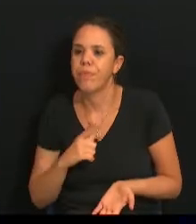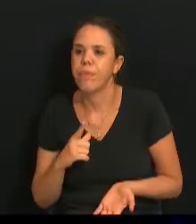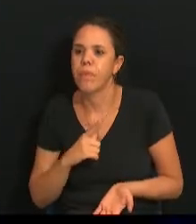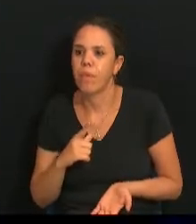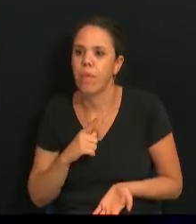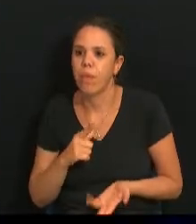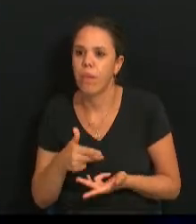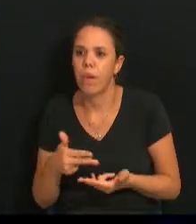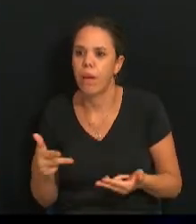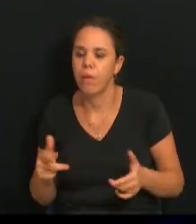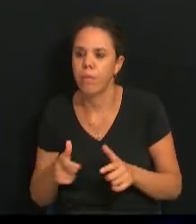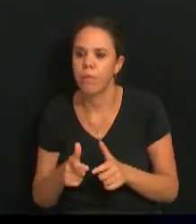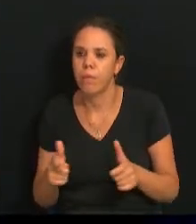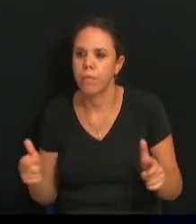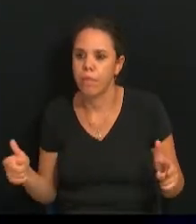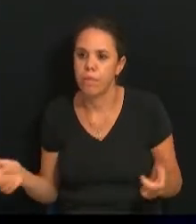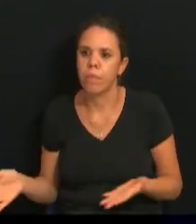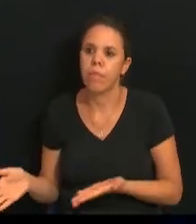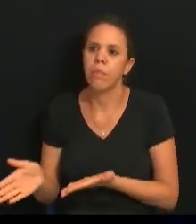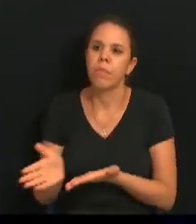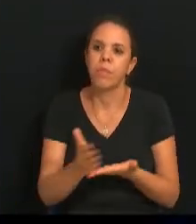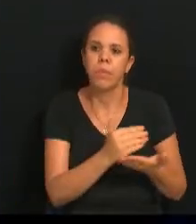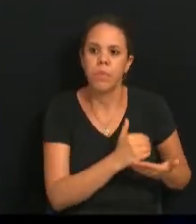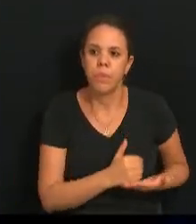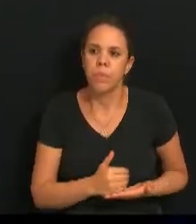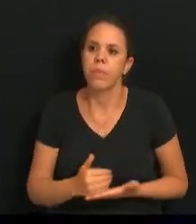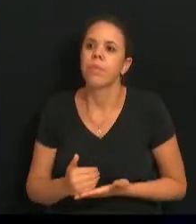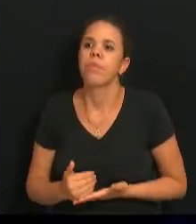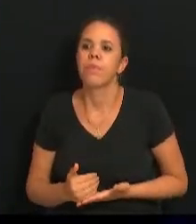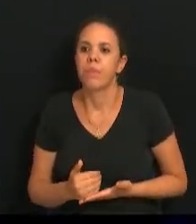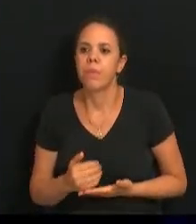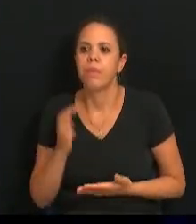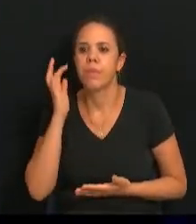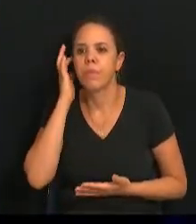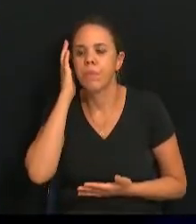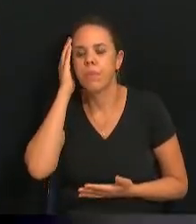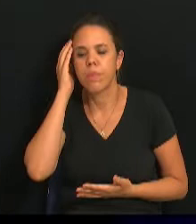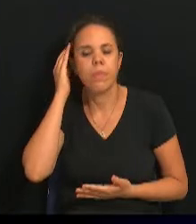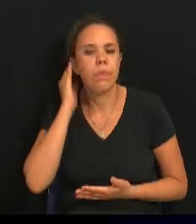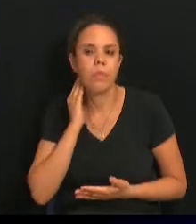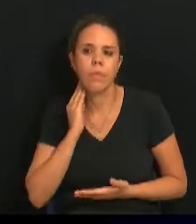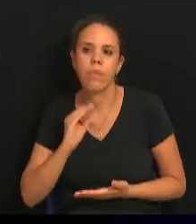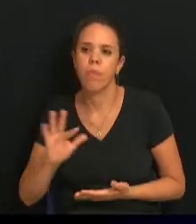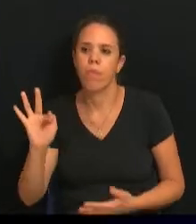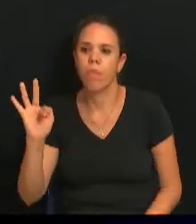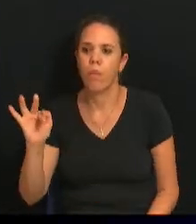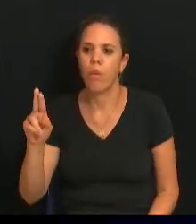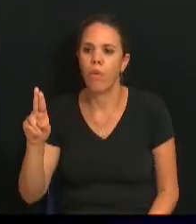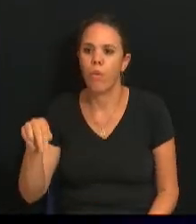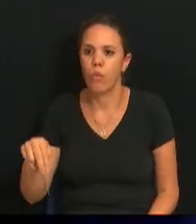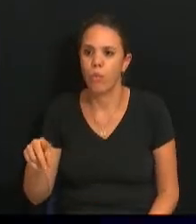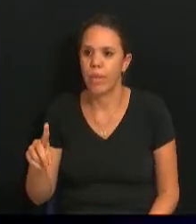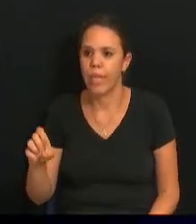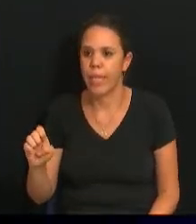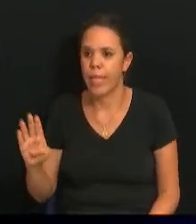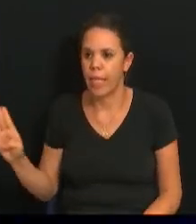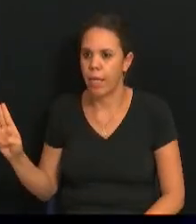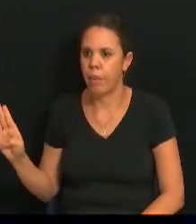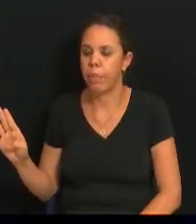das maiores arrecadações. A gente sabe que o Fundeb aumentou